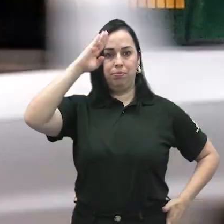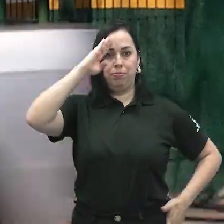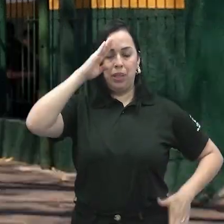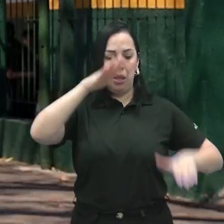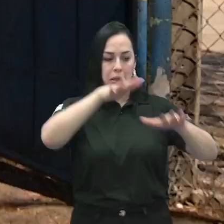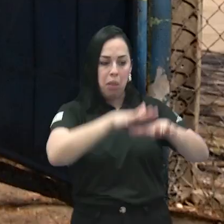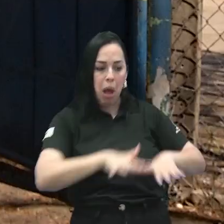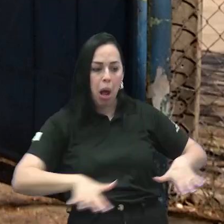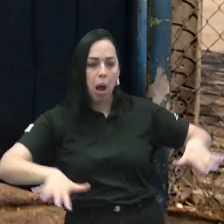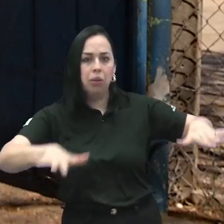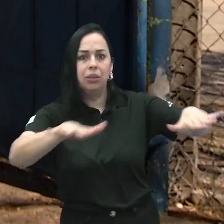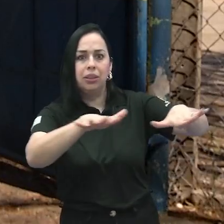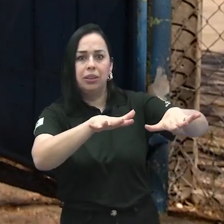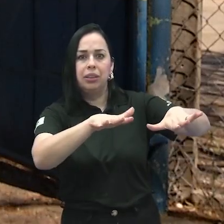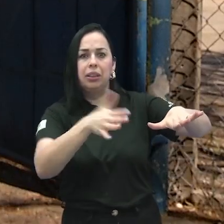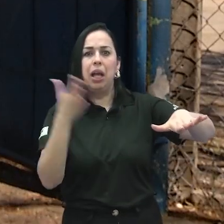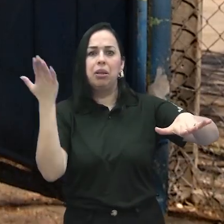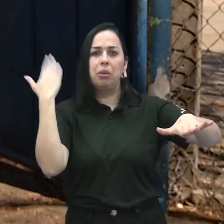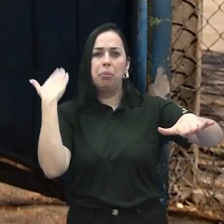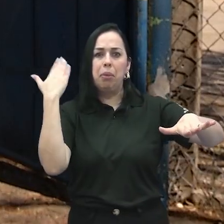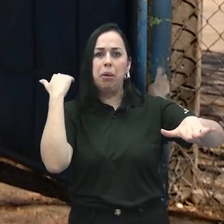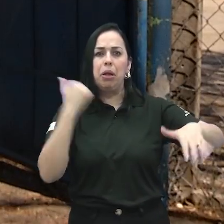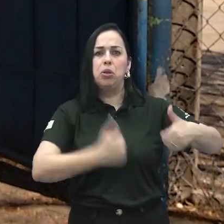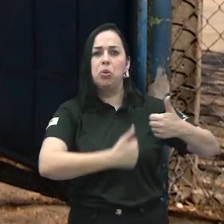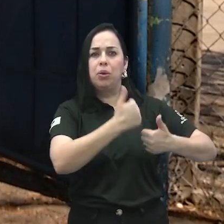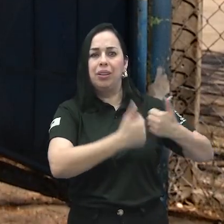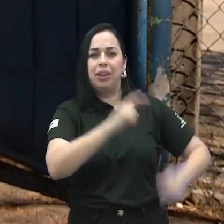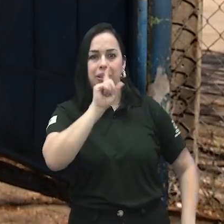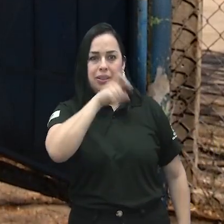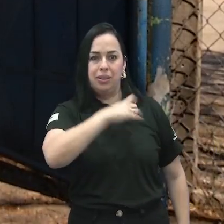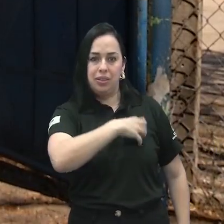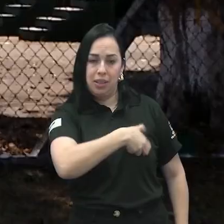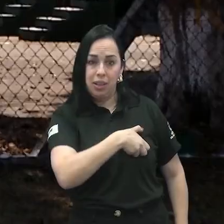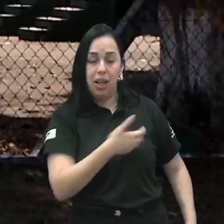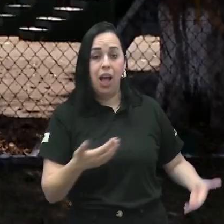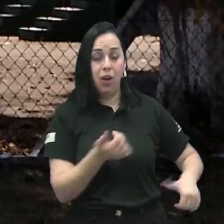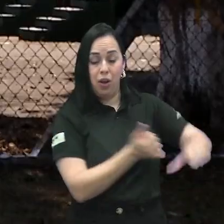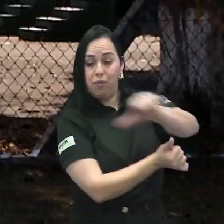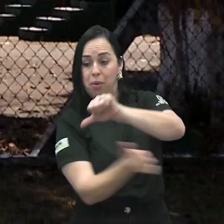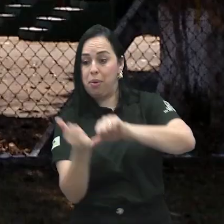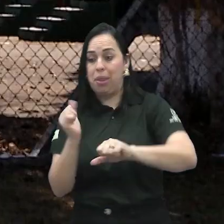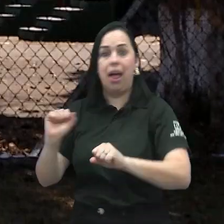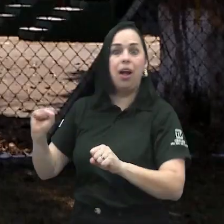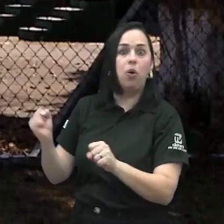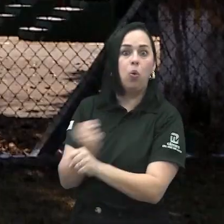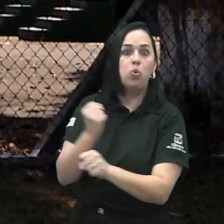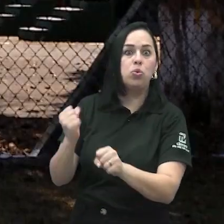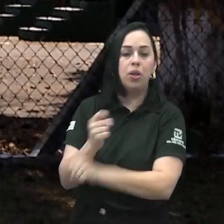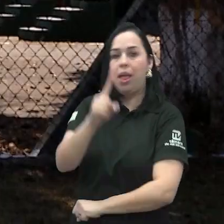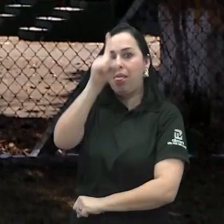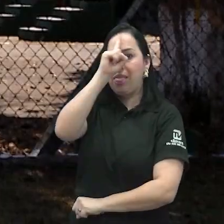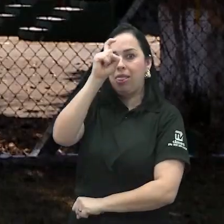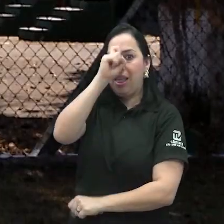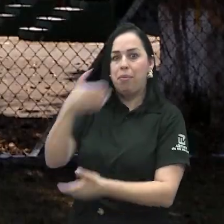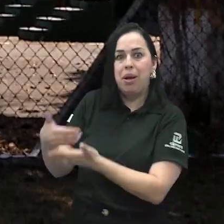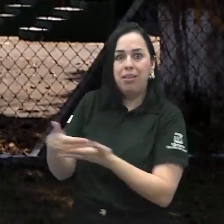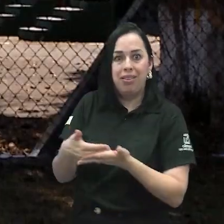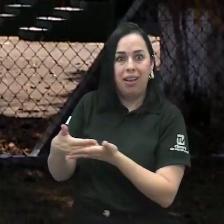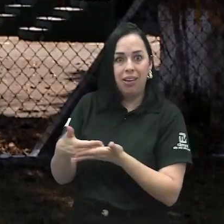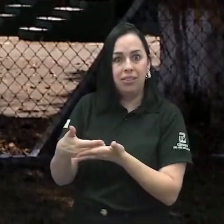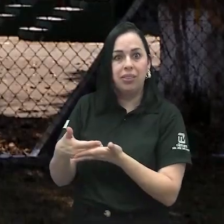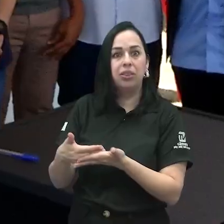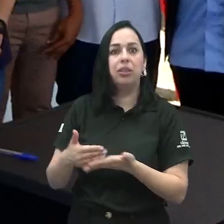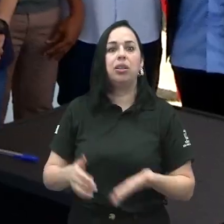tiro de guerra e essa área ao lado, que pertencia ao São José Esporte Clube, vão abrigar a nova maternidade de São José